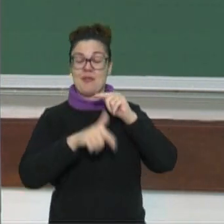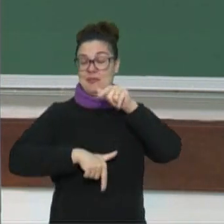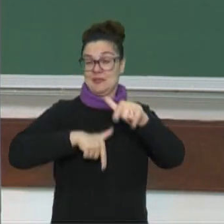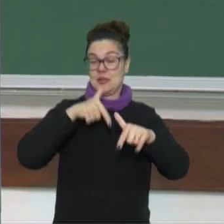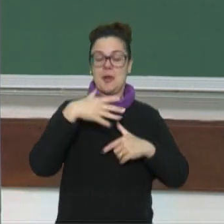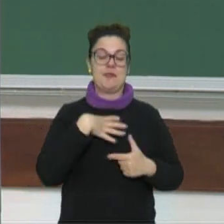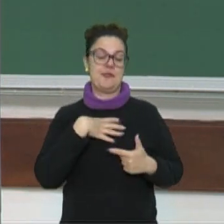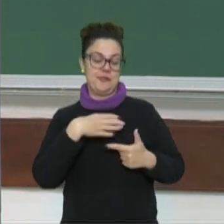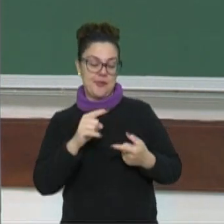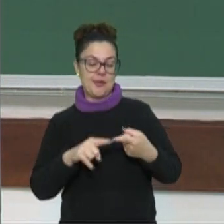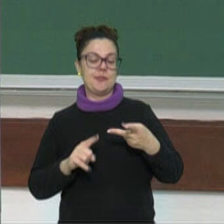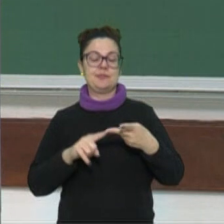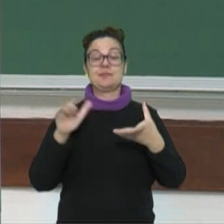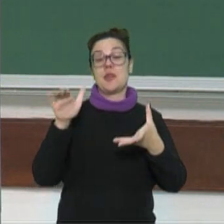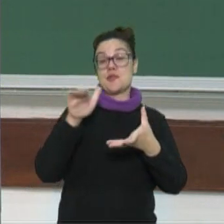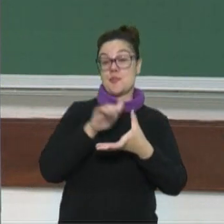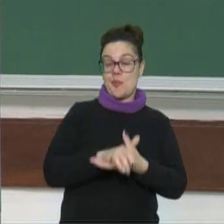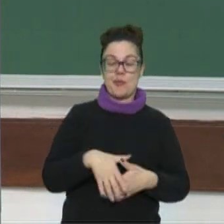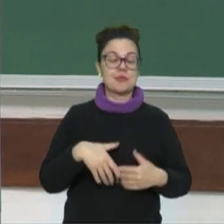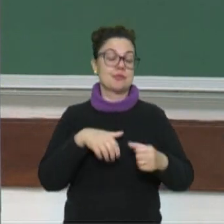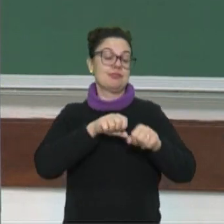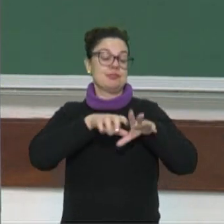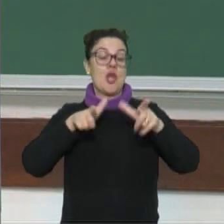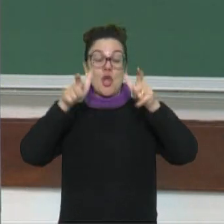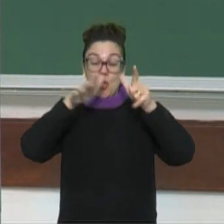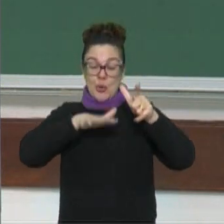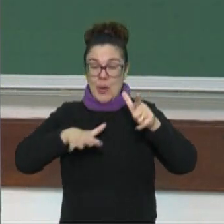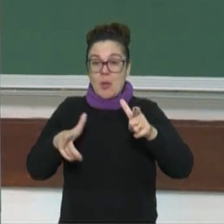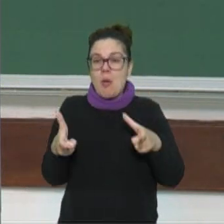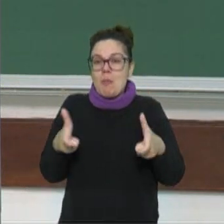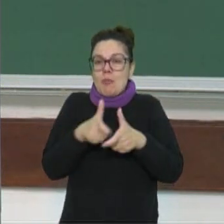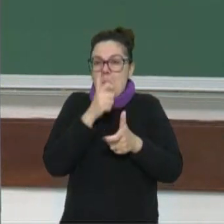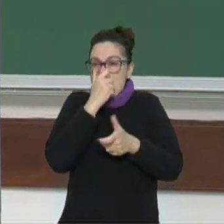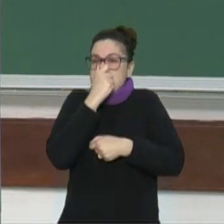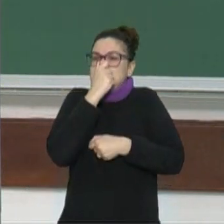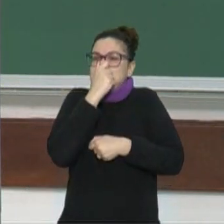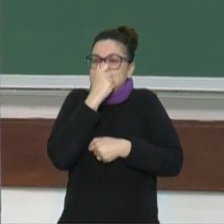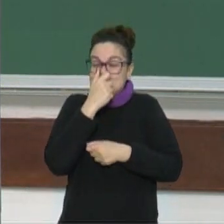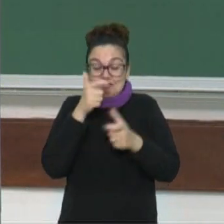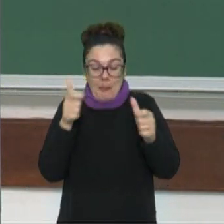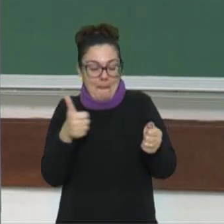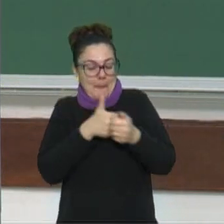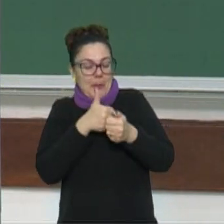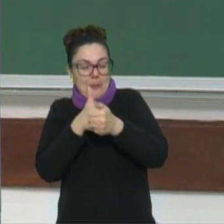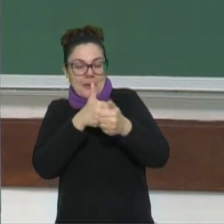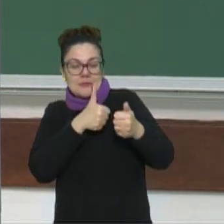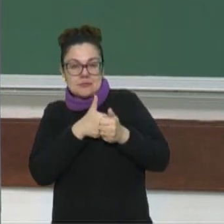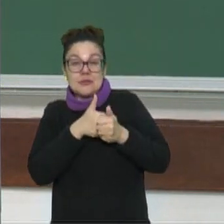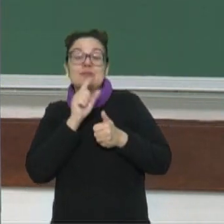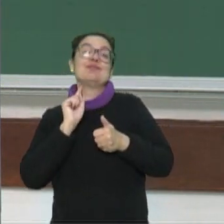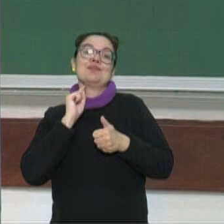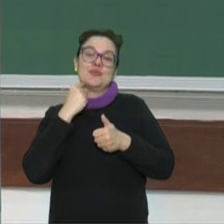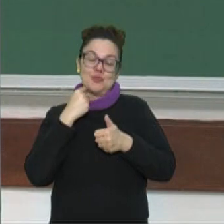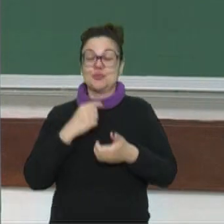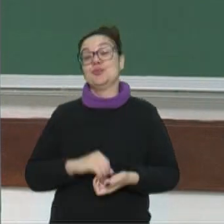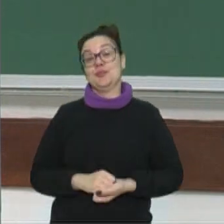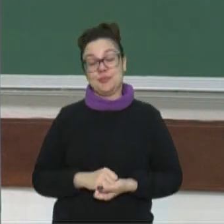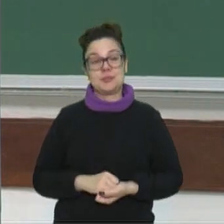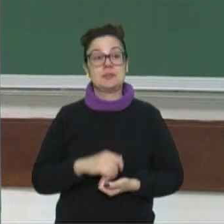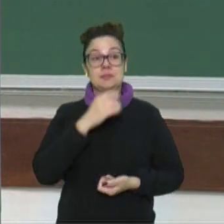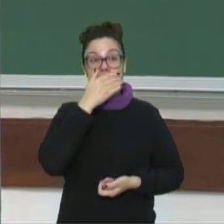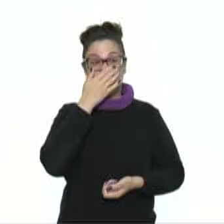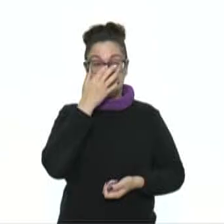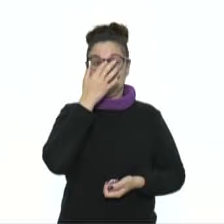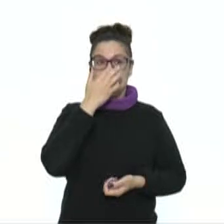filhos, esposas, filhas, em lugares muito apertados, muito pequenos, muito próximos e também sujos.